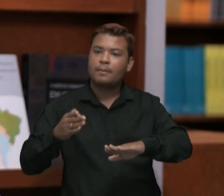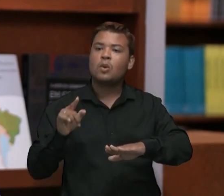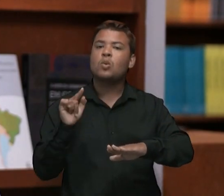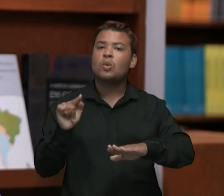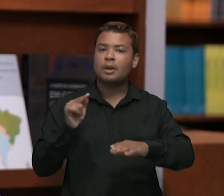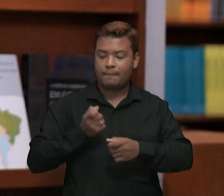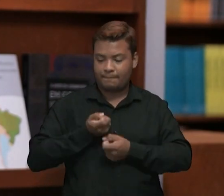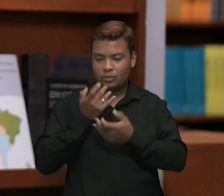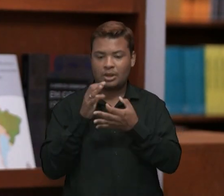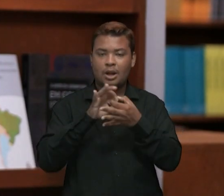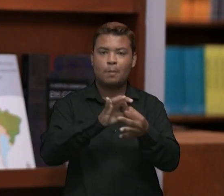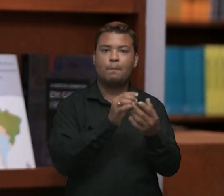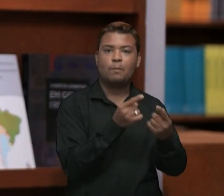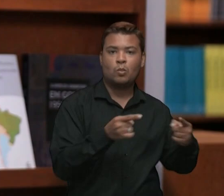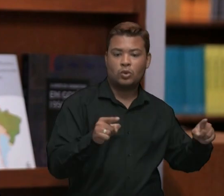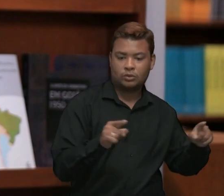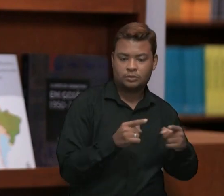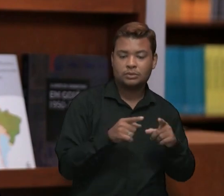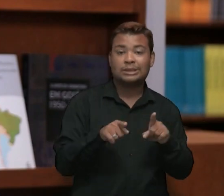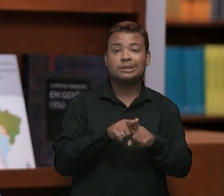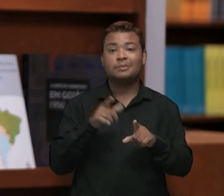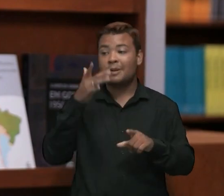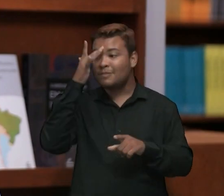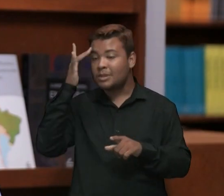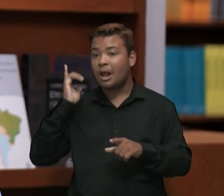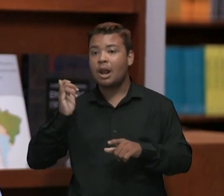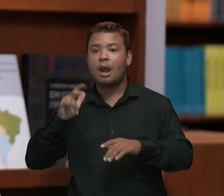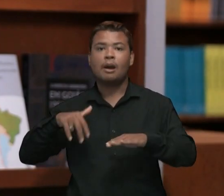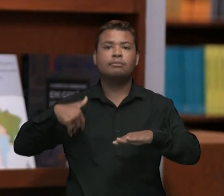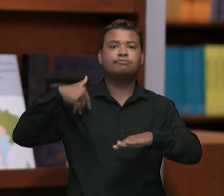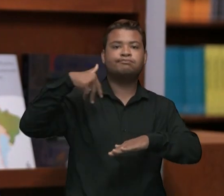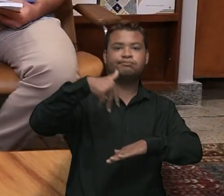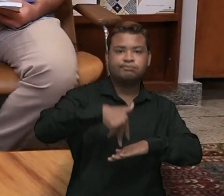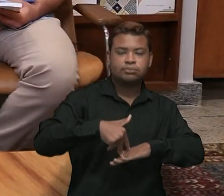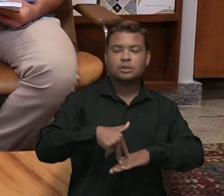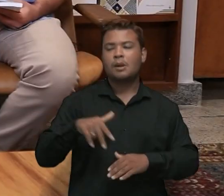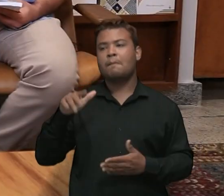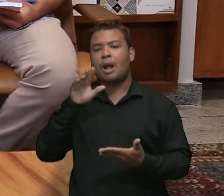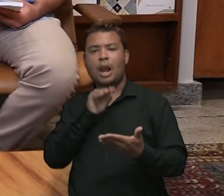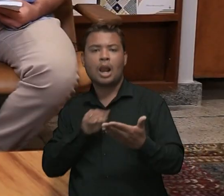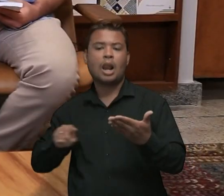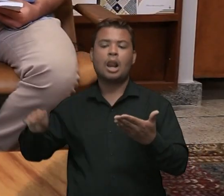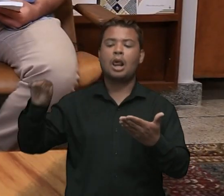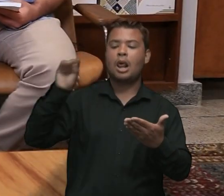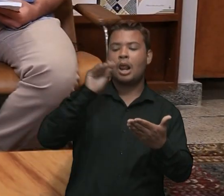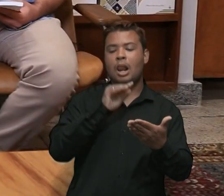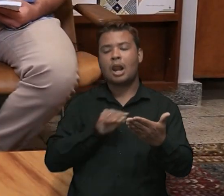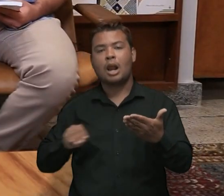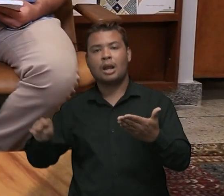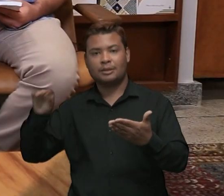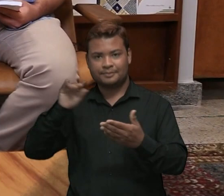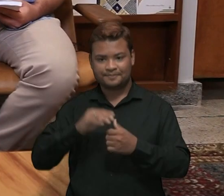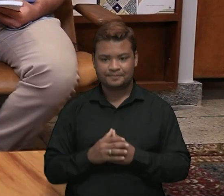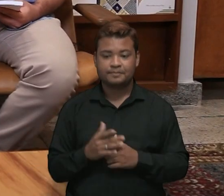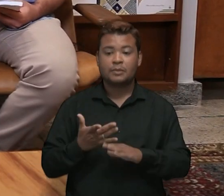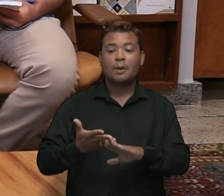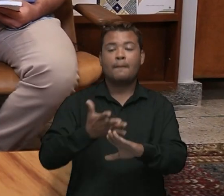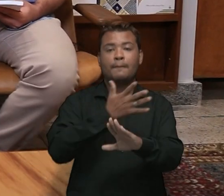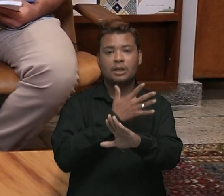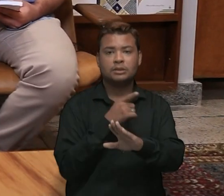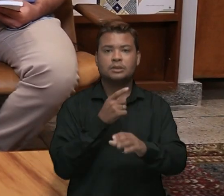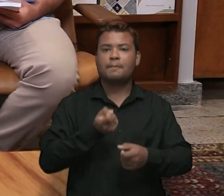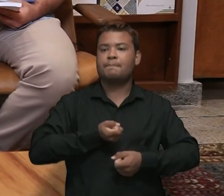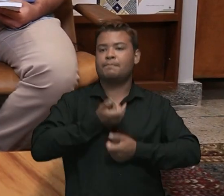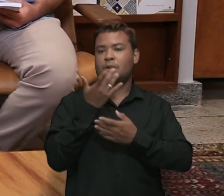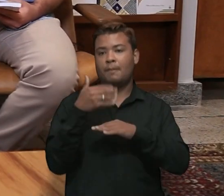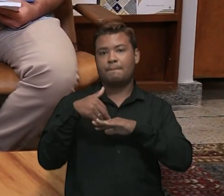a música e com a presença do poeta, que executava esse poema. Tanto que nessa época a transmissão dos poemas era muito mais